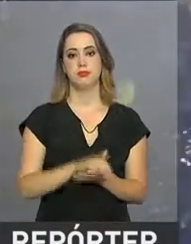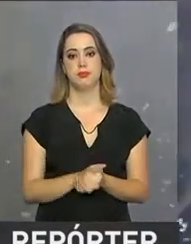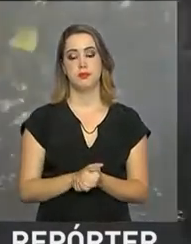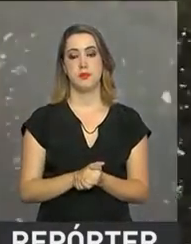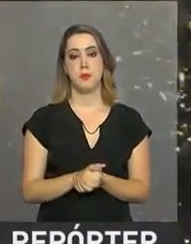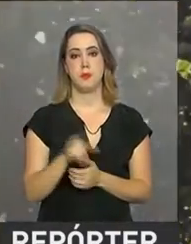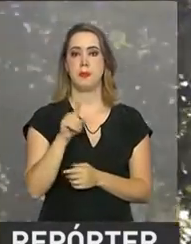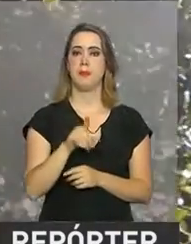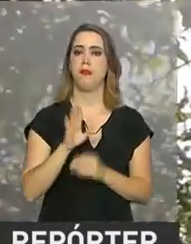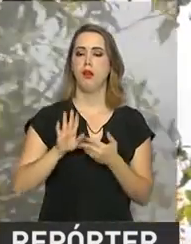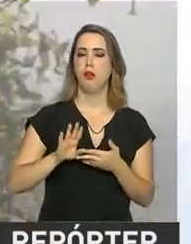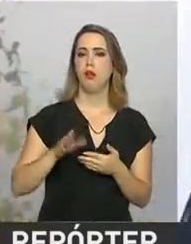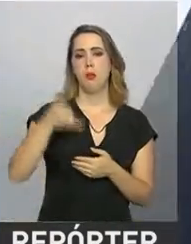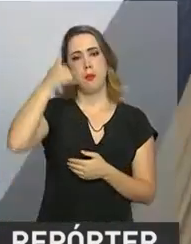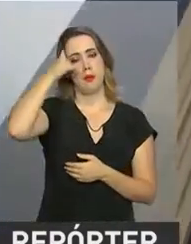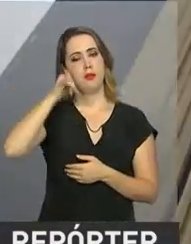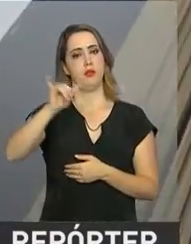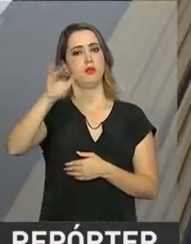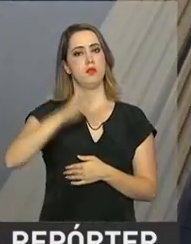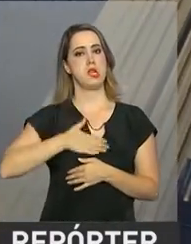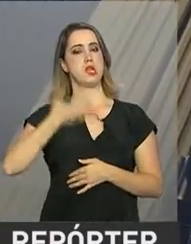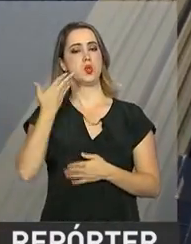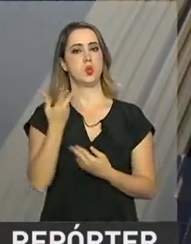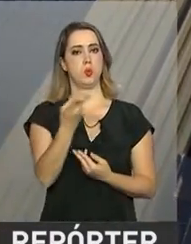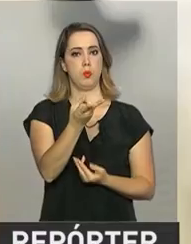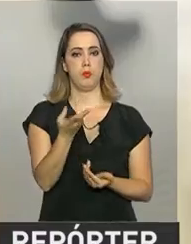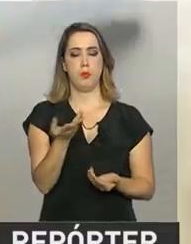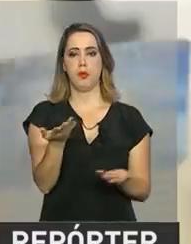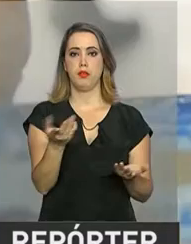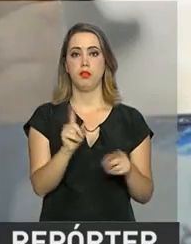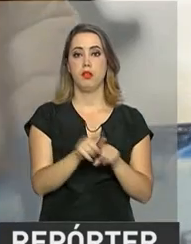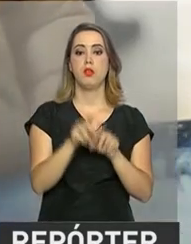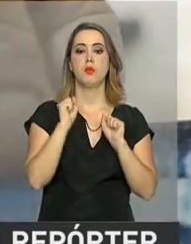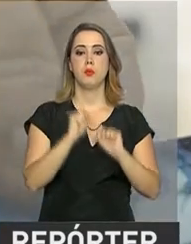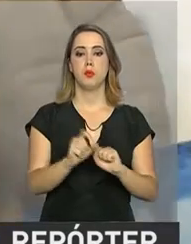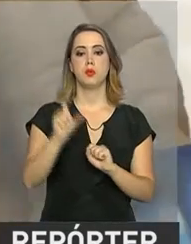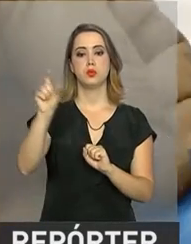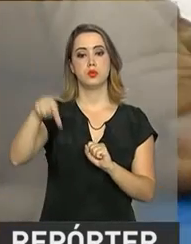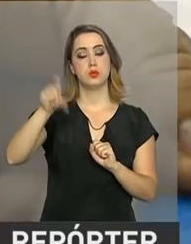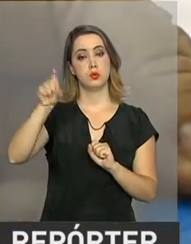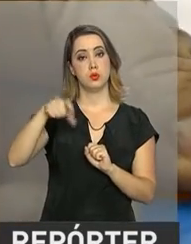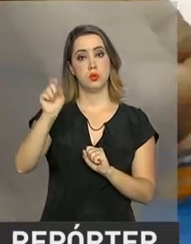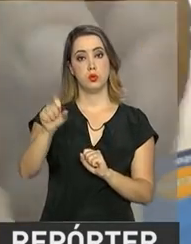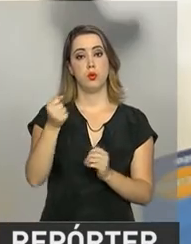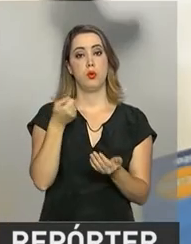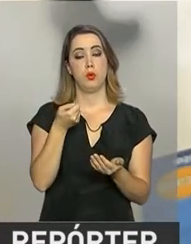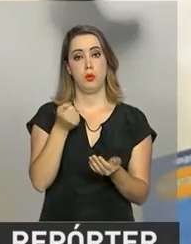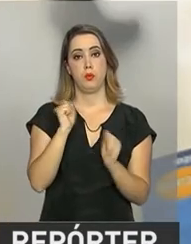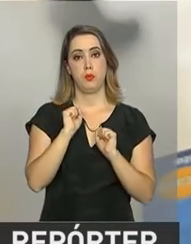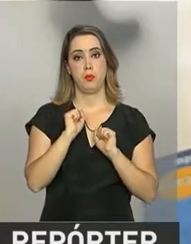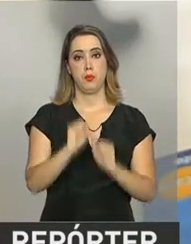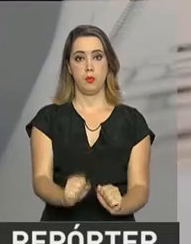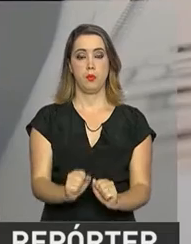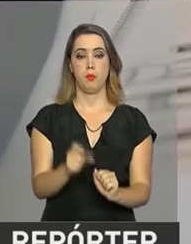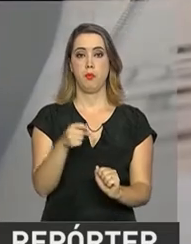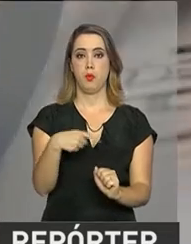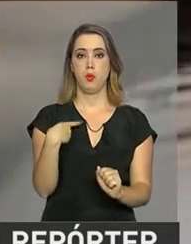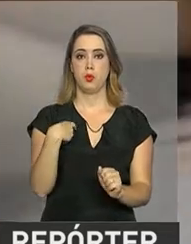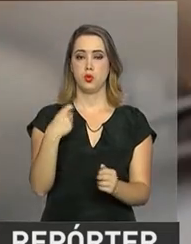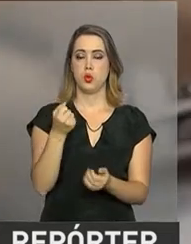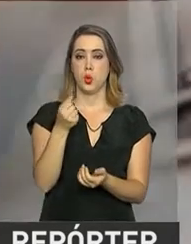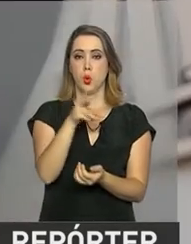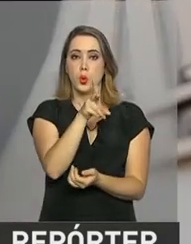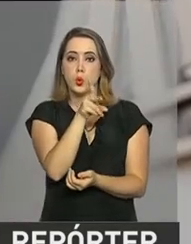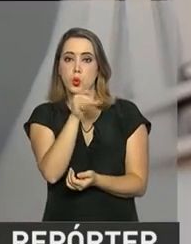evitar surpresas como essa o banco central autorizou a emissão de cartões de crédito com a opção de travar a cotação do dólar ou